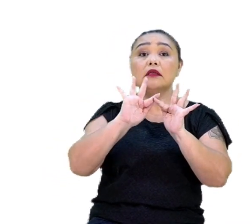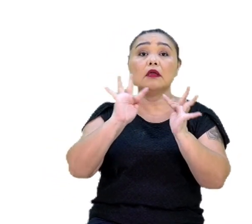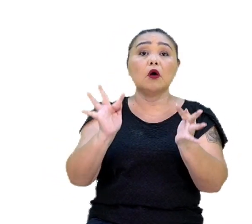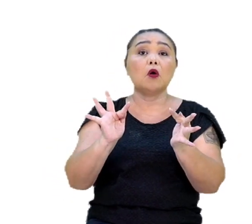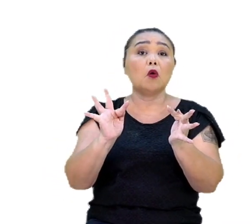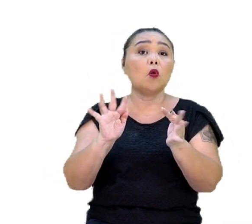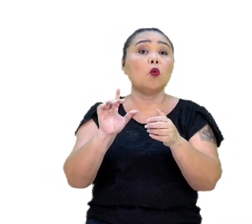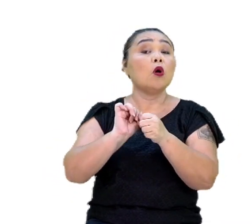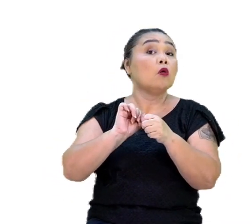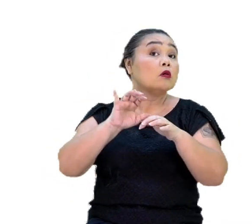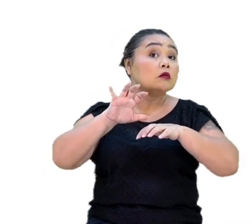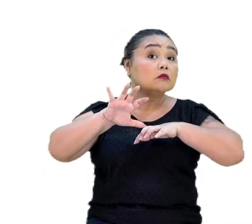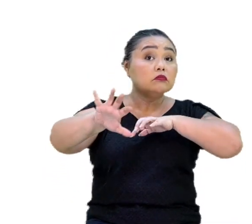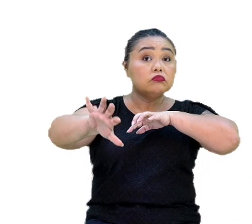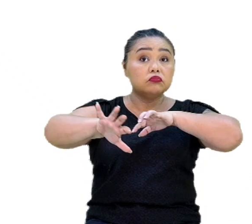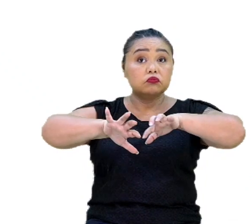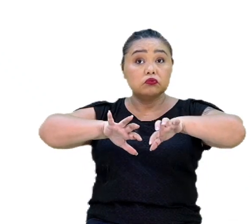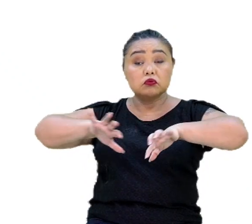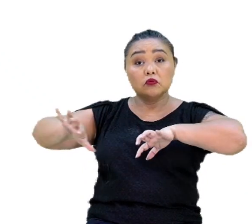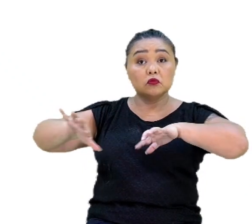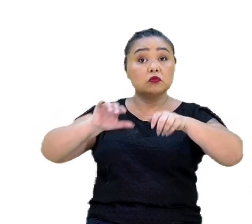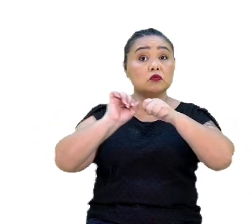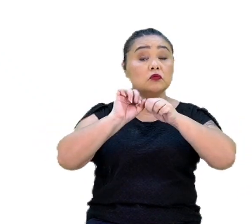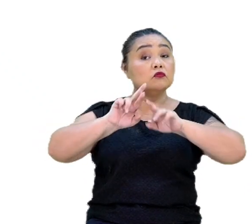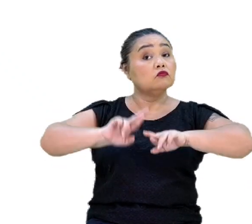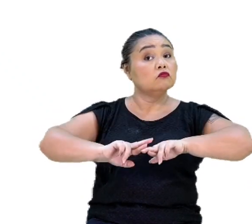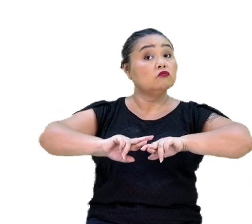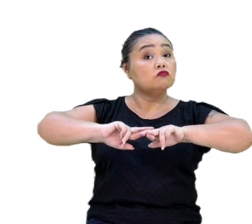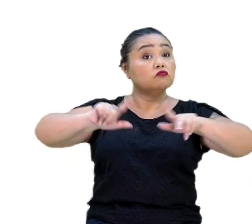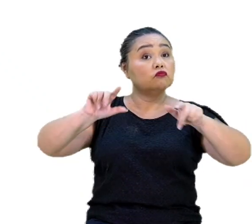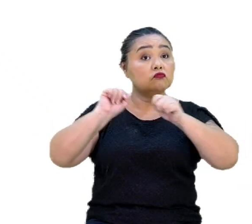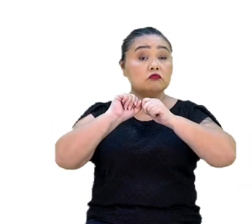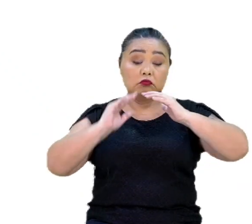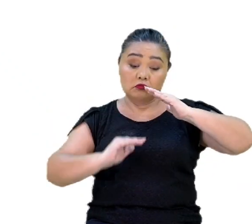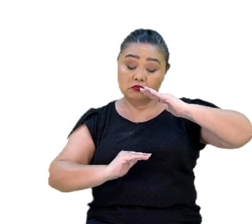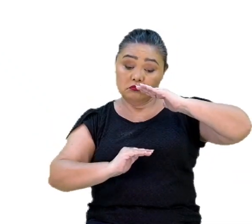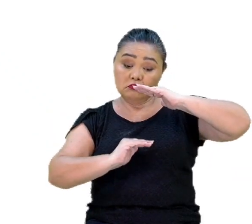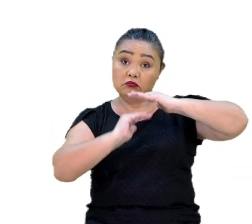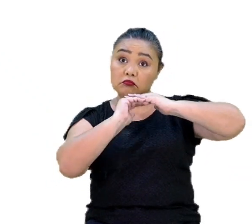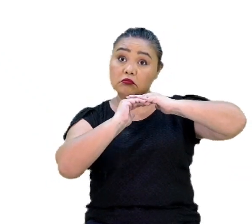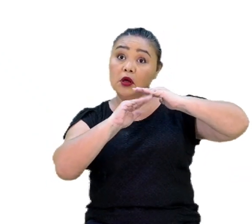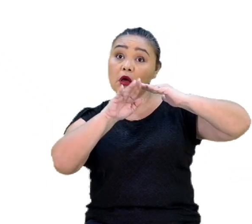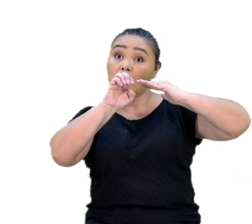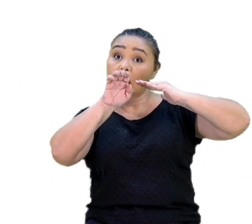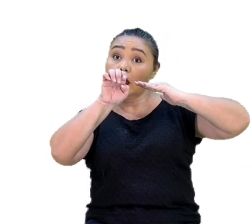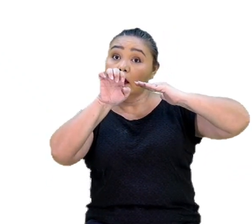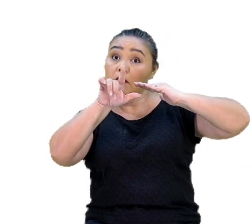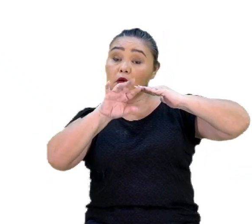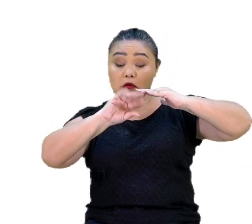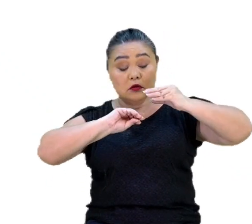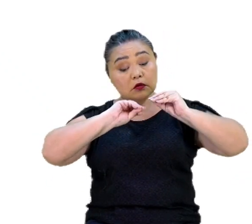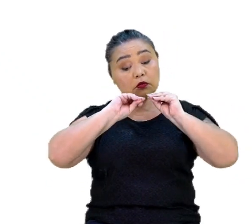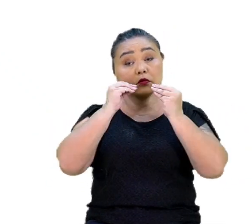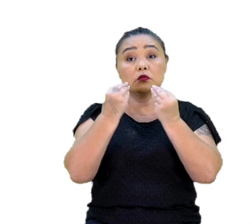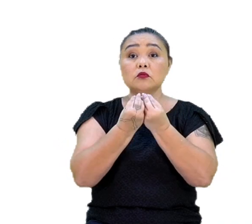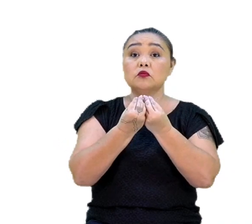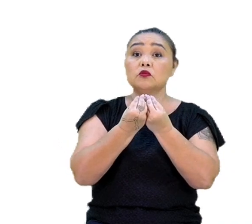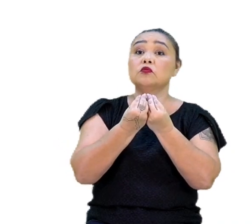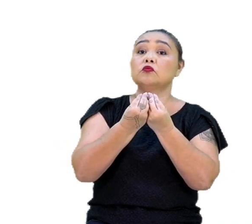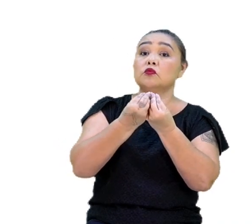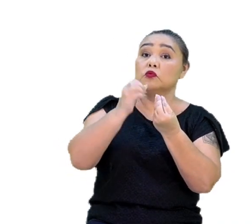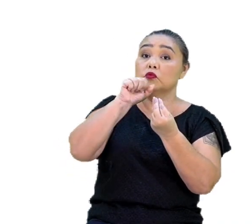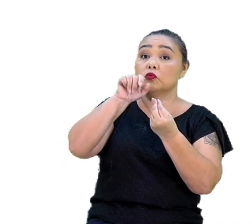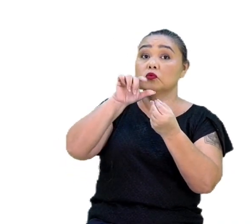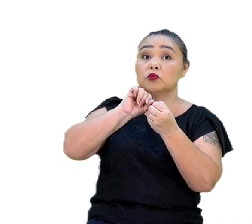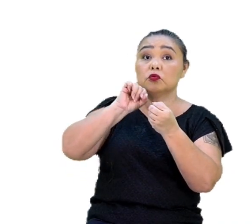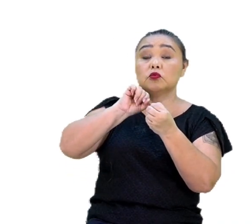utilizar? Normalmente ela é utilizada por diferença de ponto de ebulição para separar uma solução formada por um